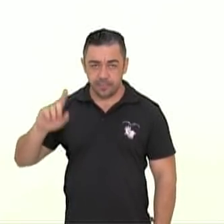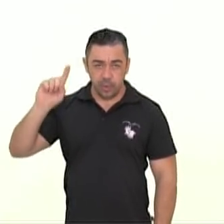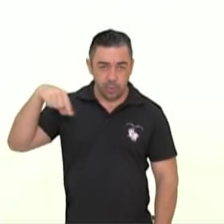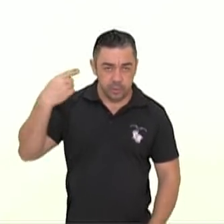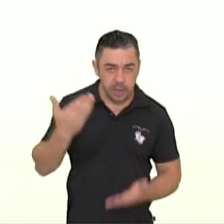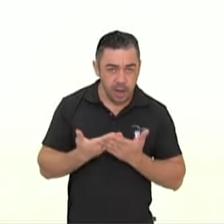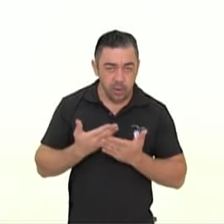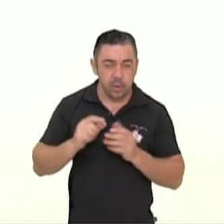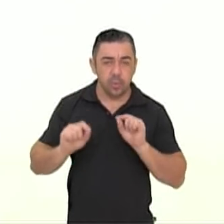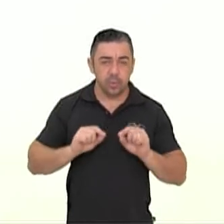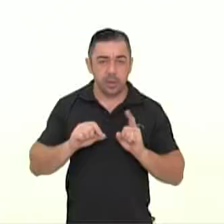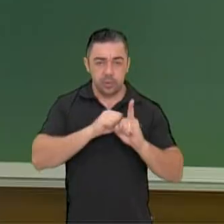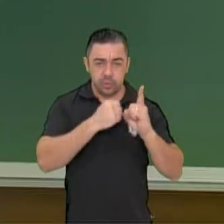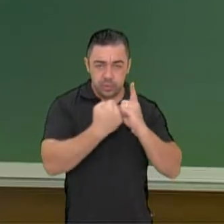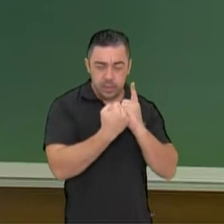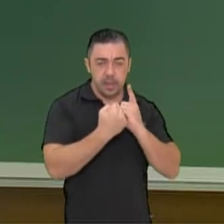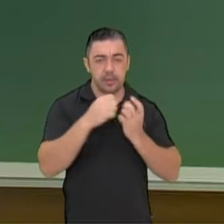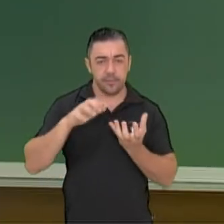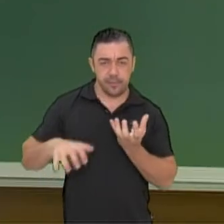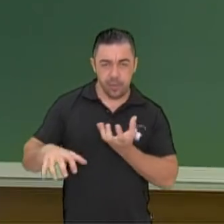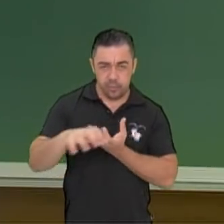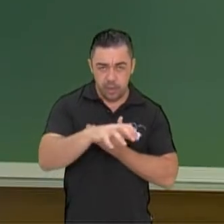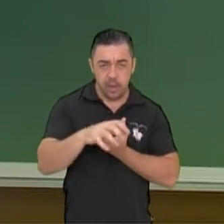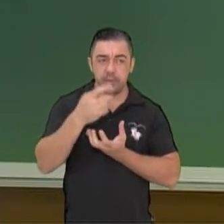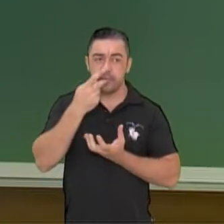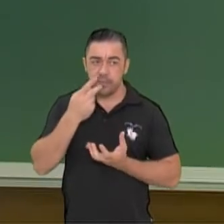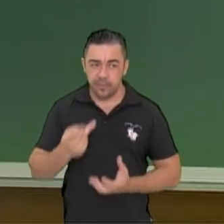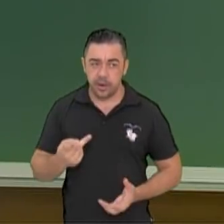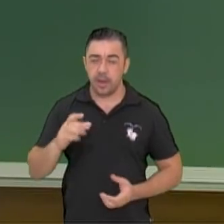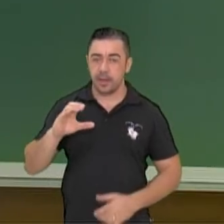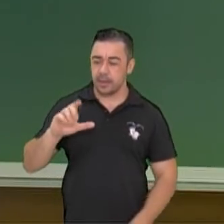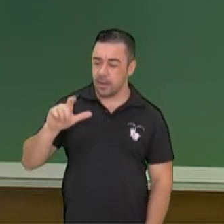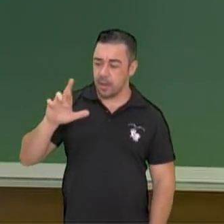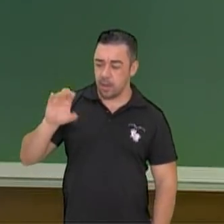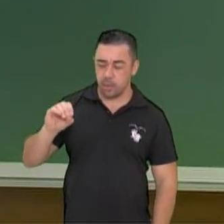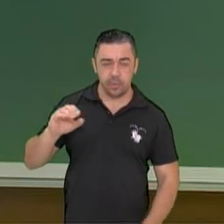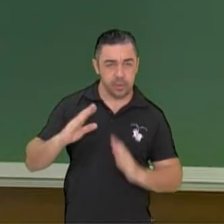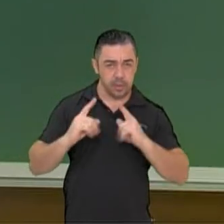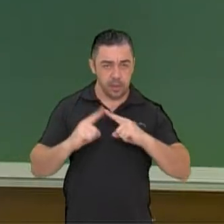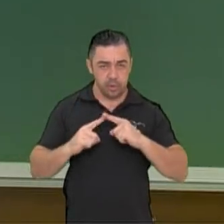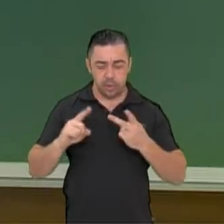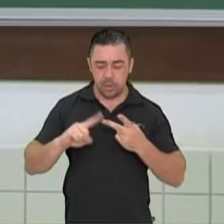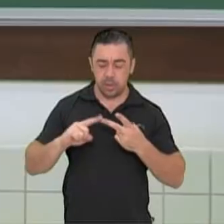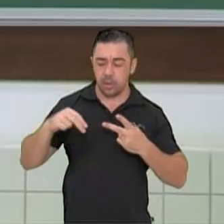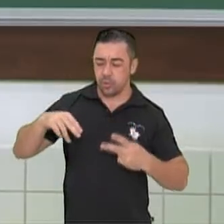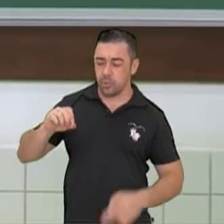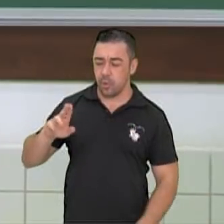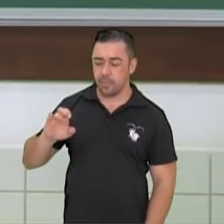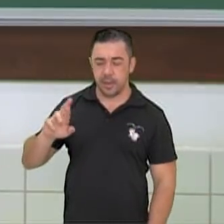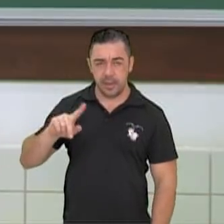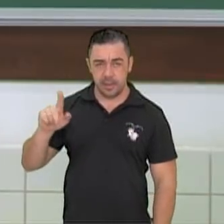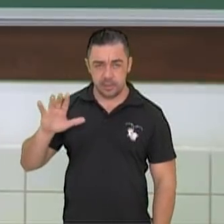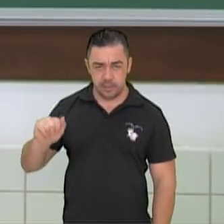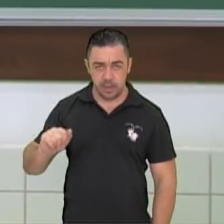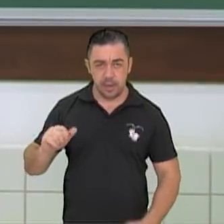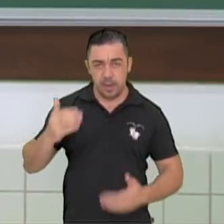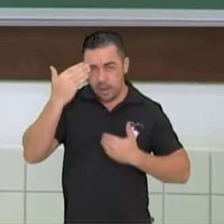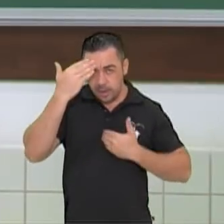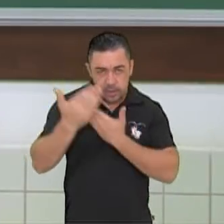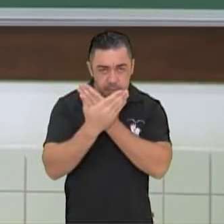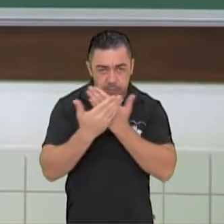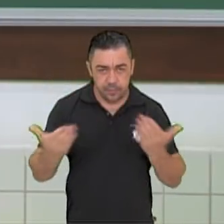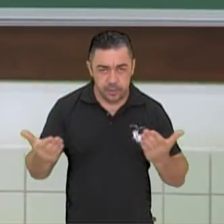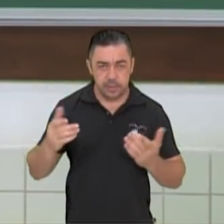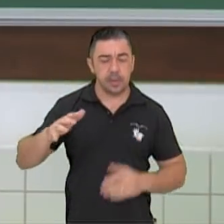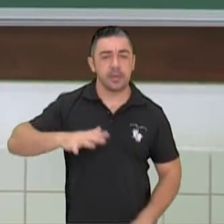próxima aula, Sociedade Feudal. Vamos comentar sobre clero e nobreza. Não percam, próximas aulas, só agradecimentos, galerinha